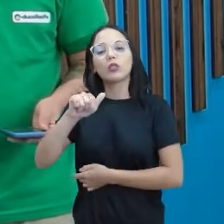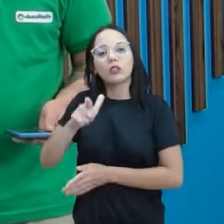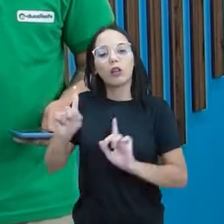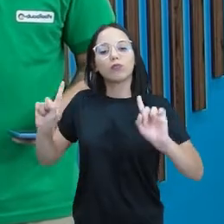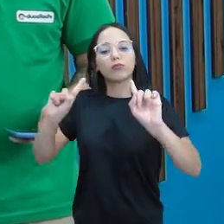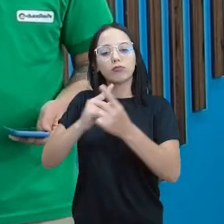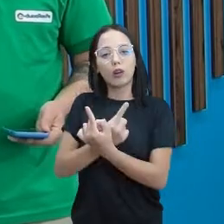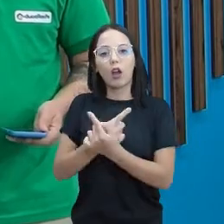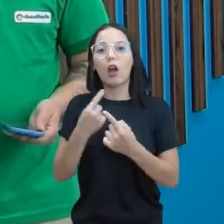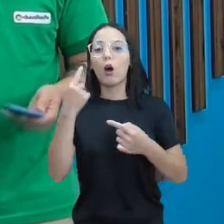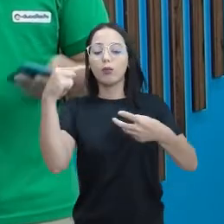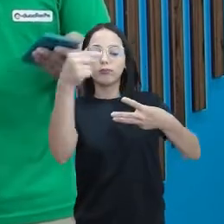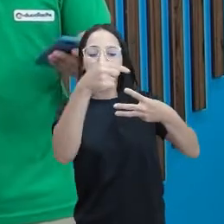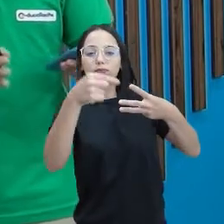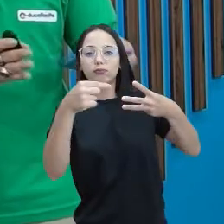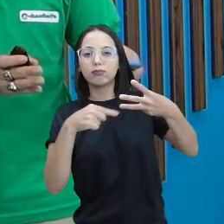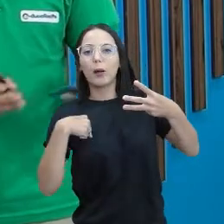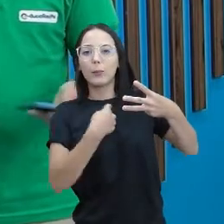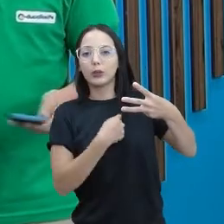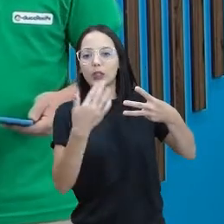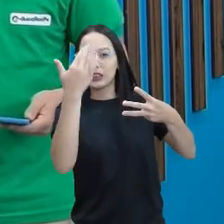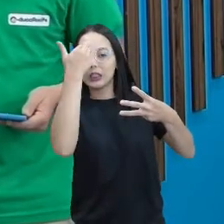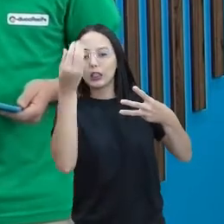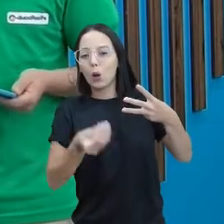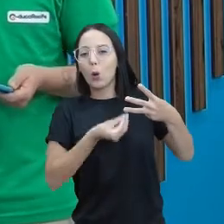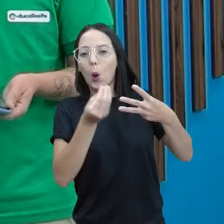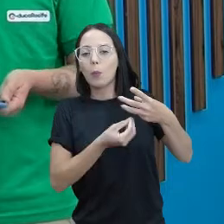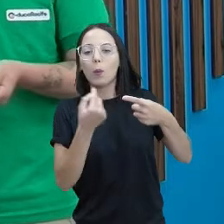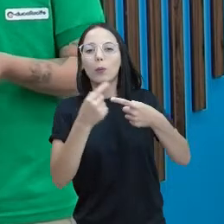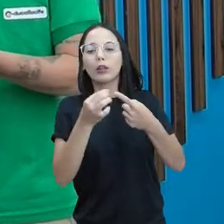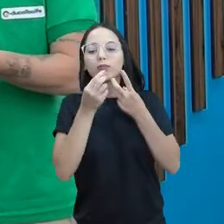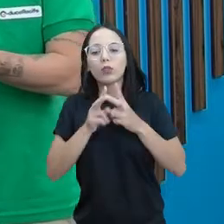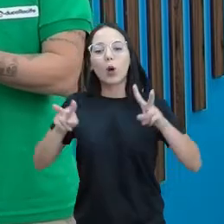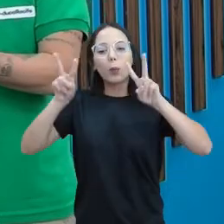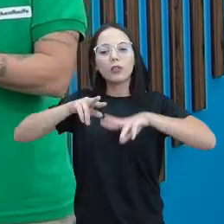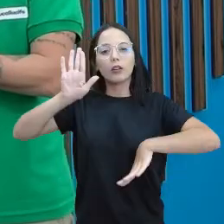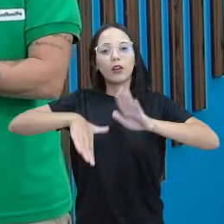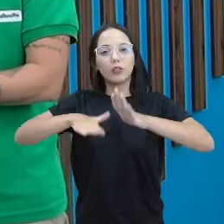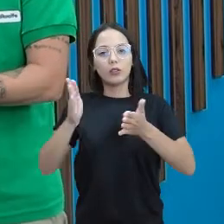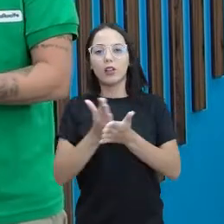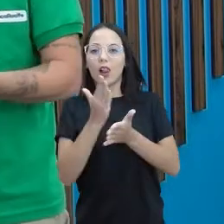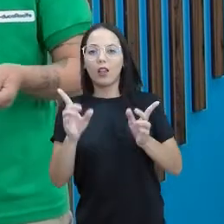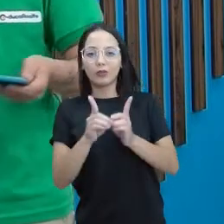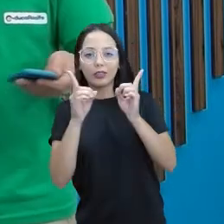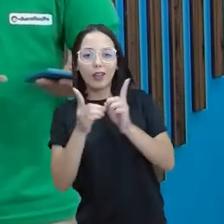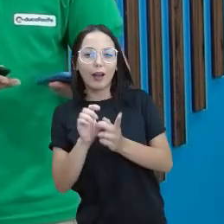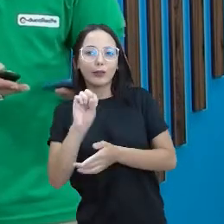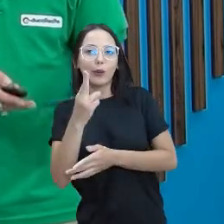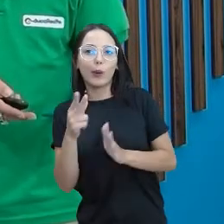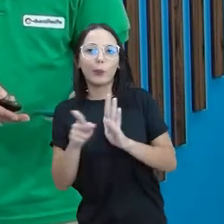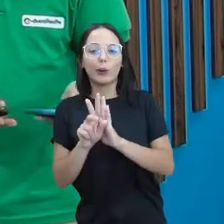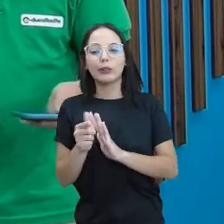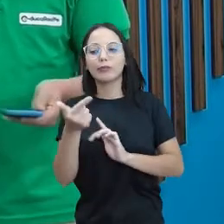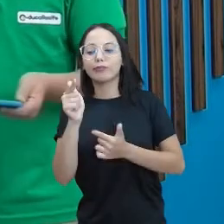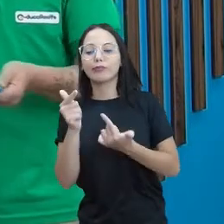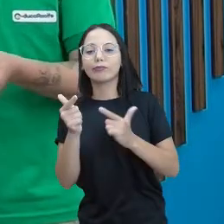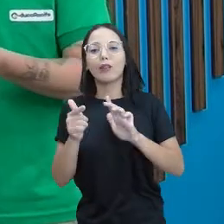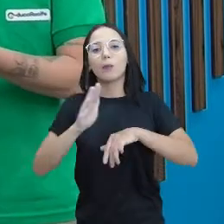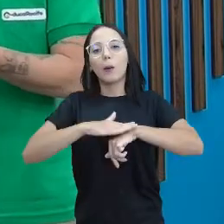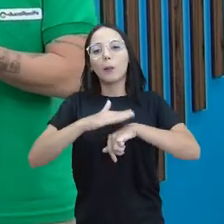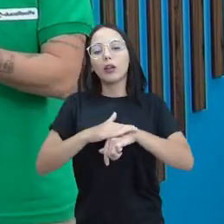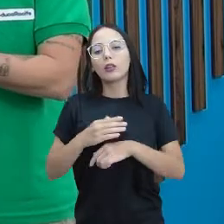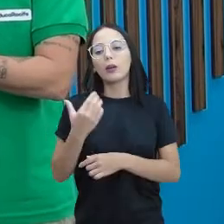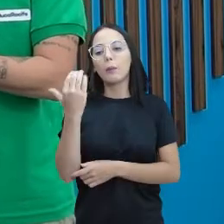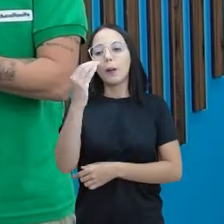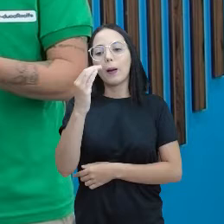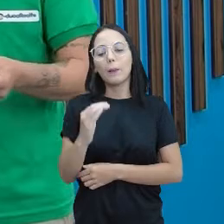disse, 3 situações para a gente ver. Porque quando a gente observa muitas vezes no livro didático, então em algumas outras situações, ele